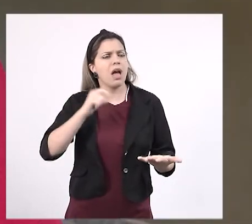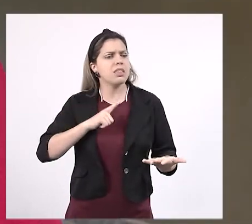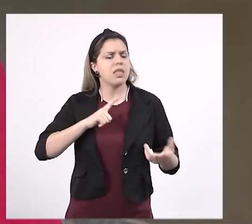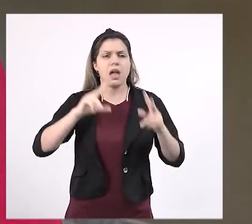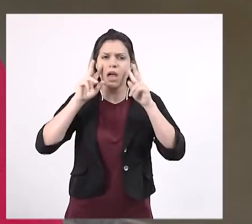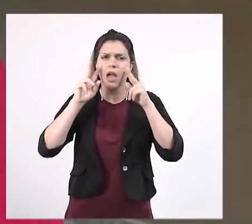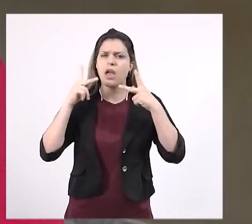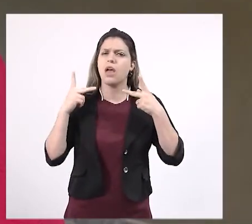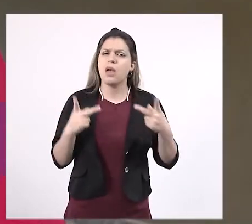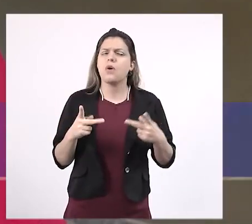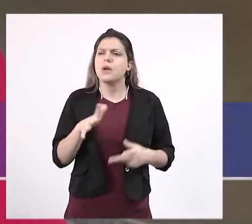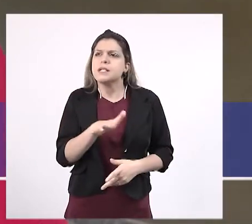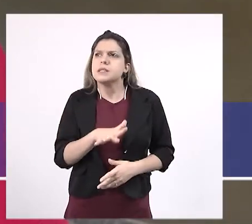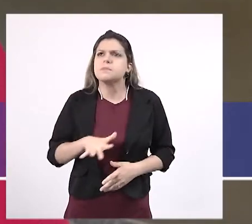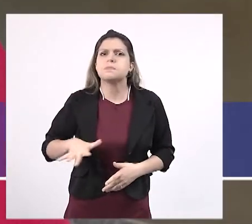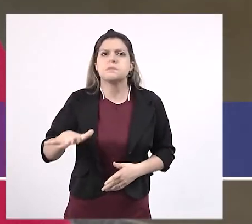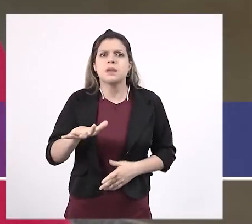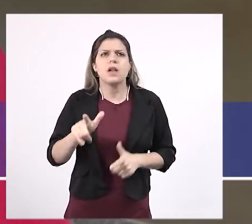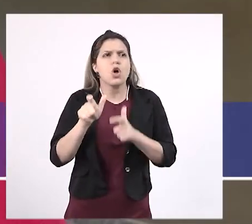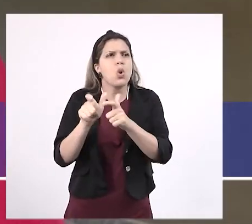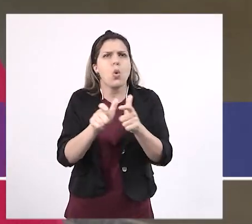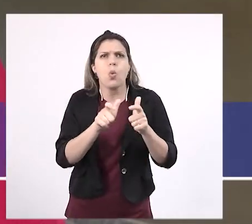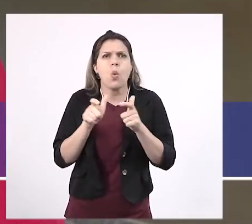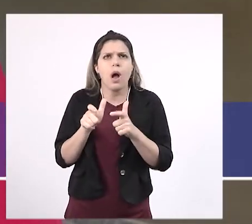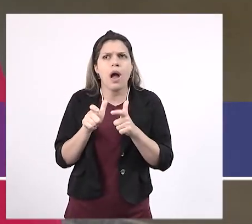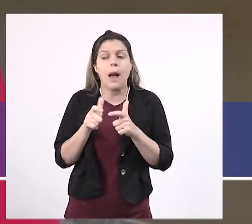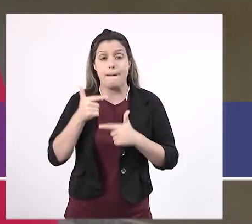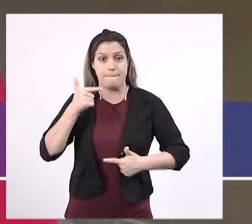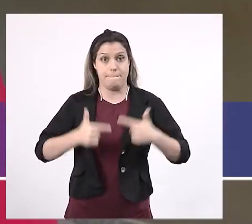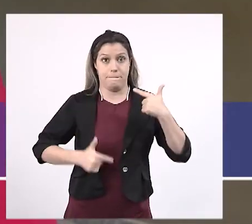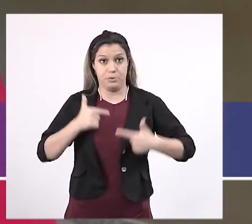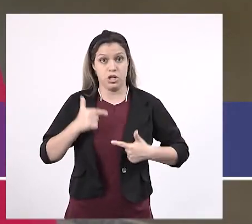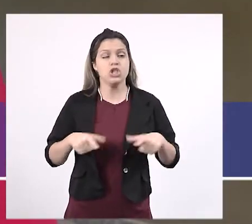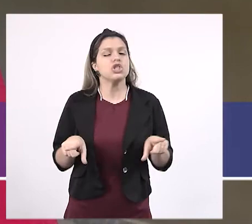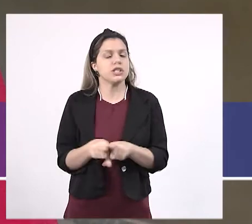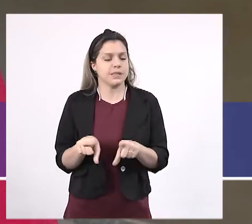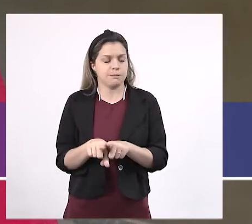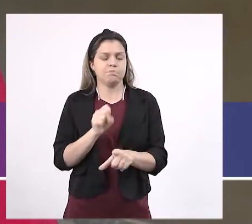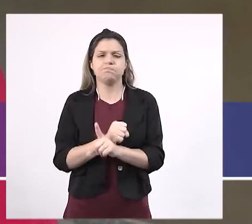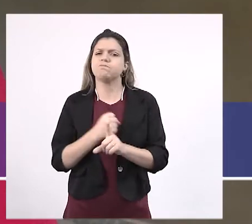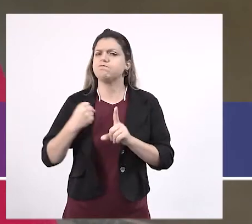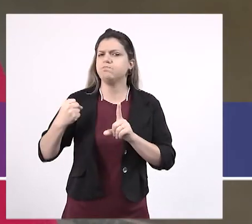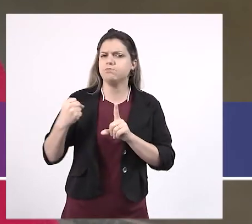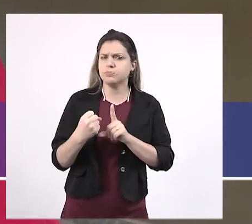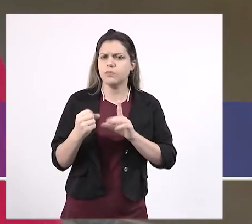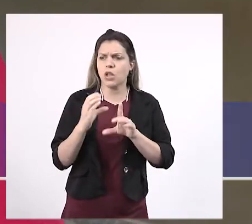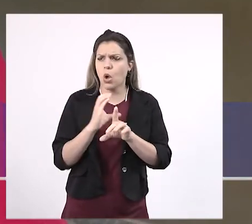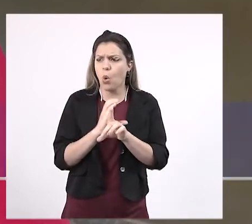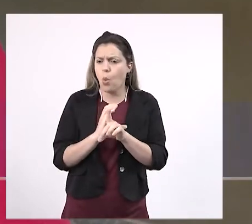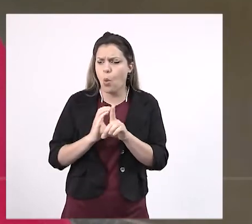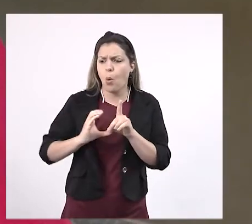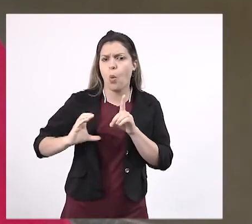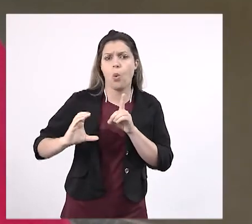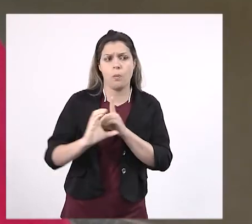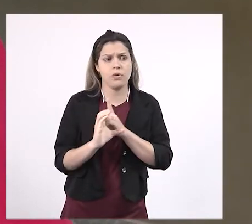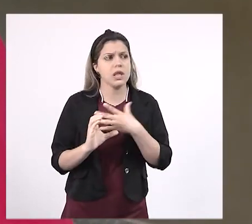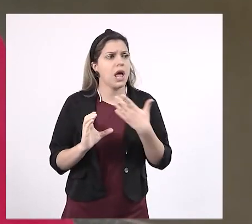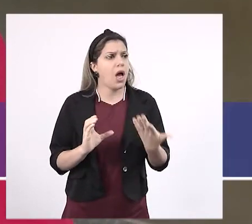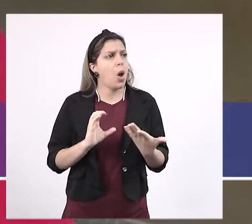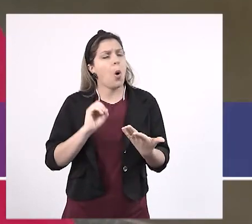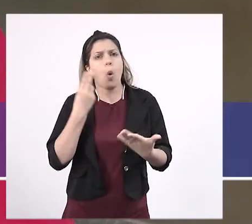As mulheres têm que reconhecer o seu espaço, o seu lugar, tanto na política como na sociedade, na